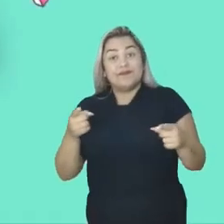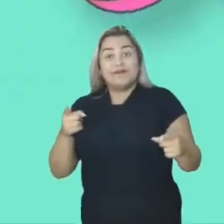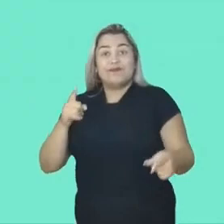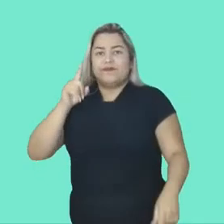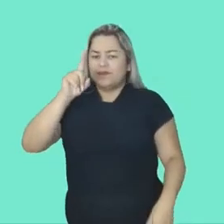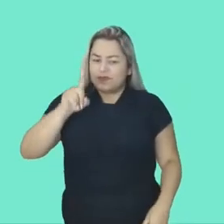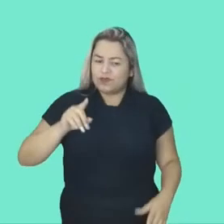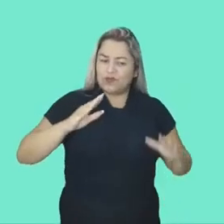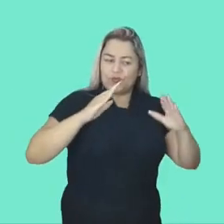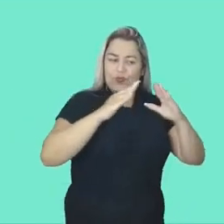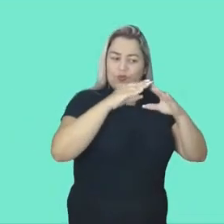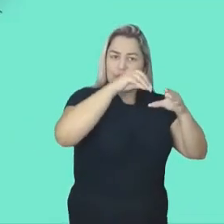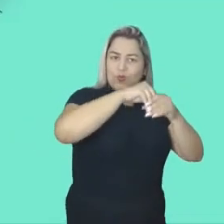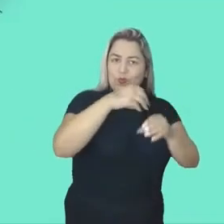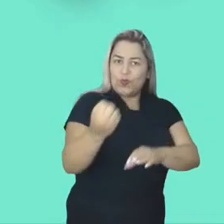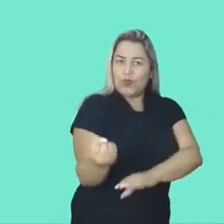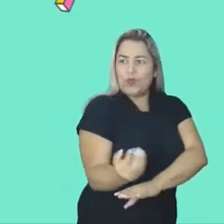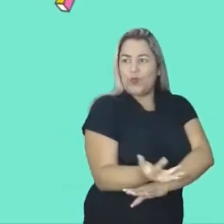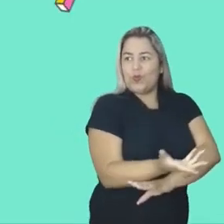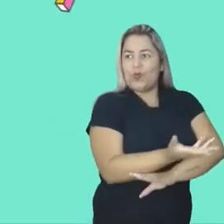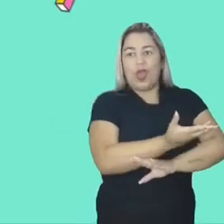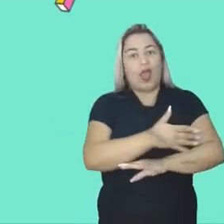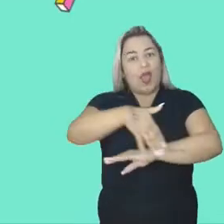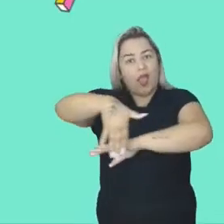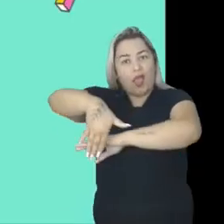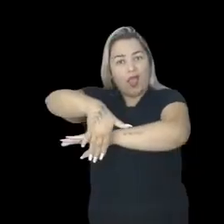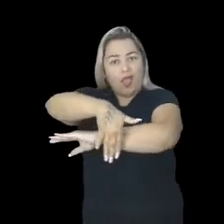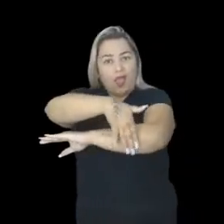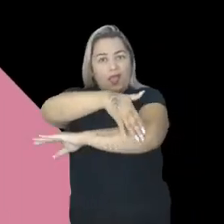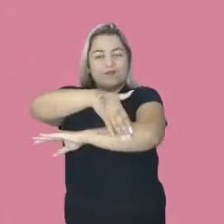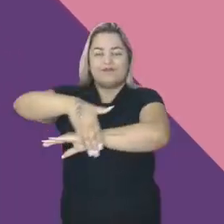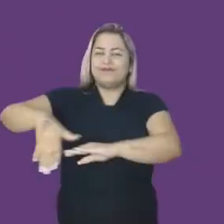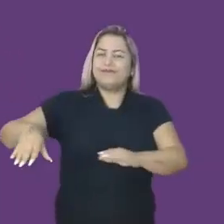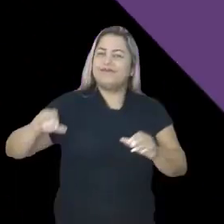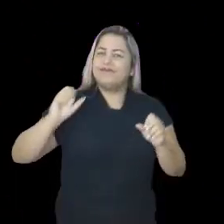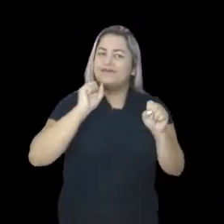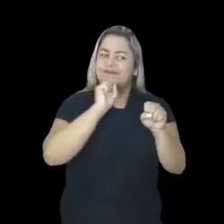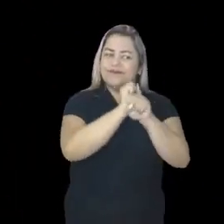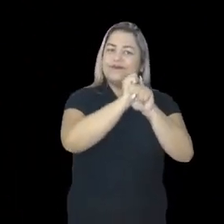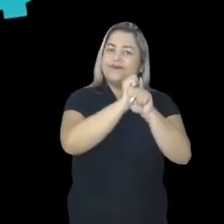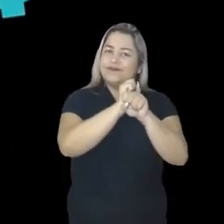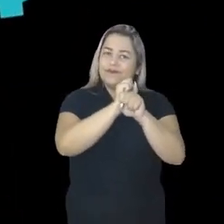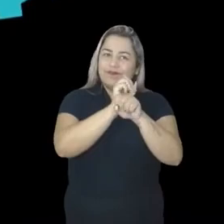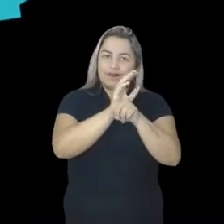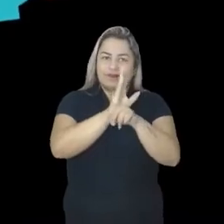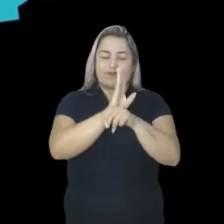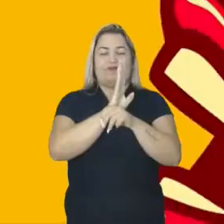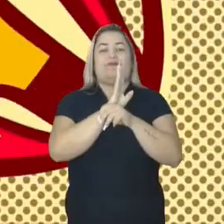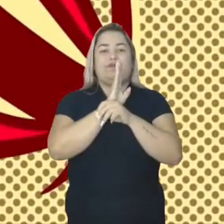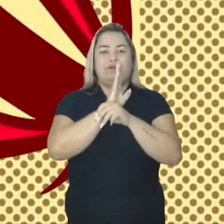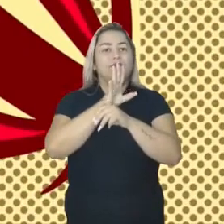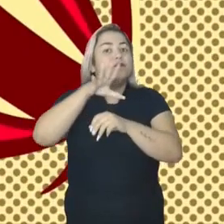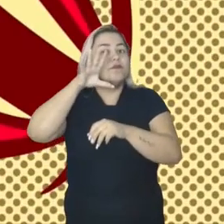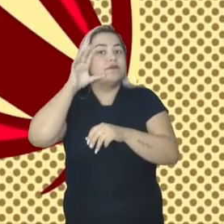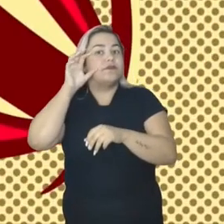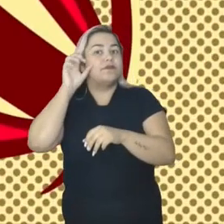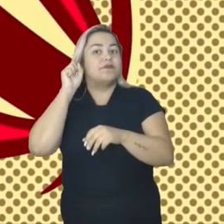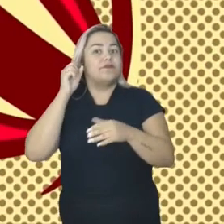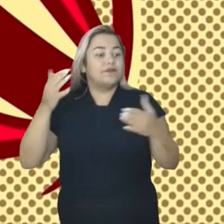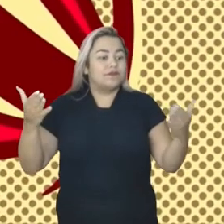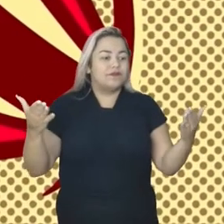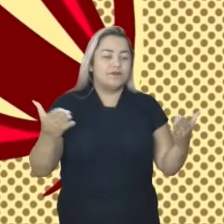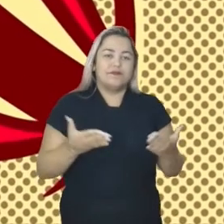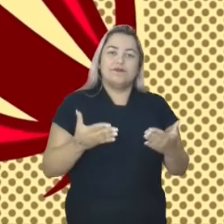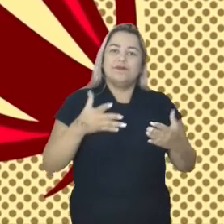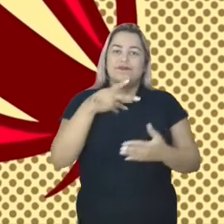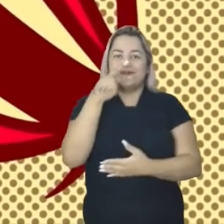Seja em casa, no campo, na rua ou na praça. Chega de mordaça,